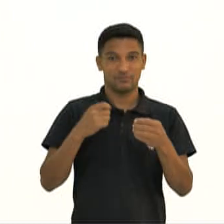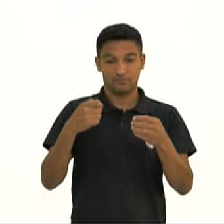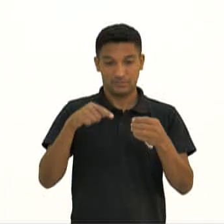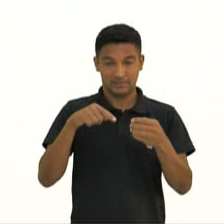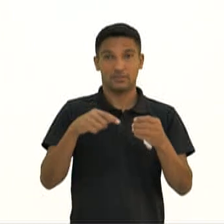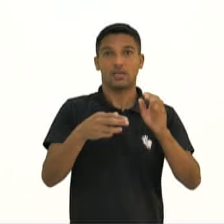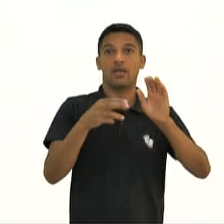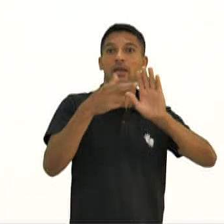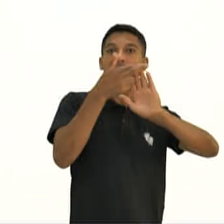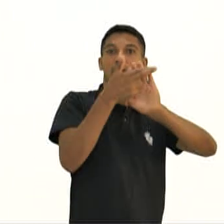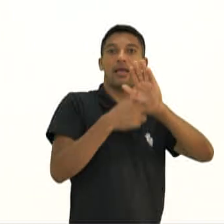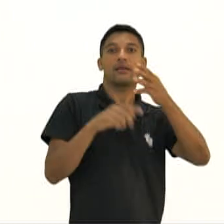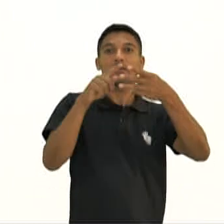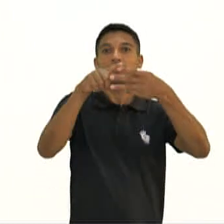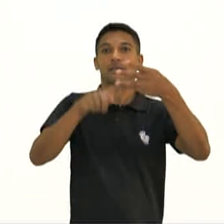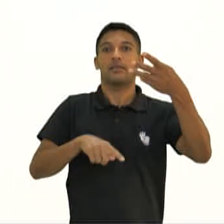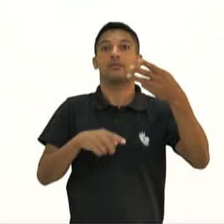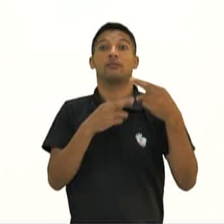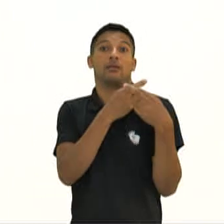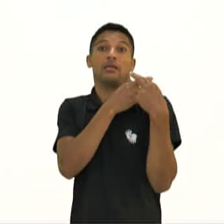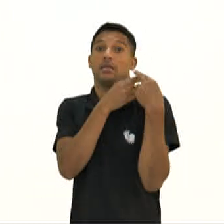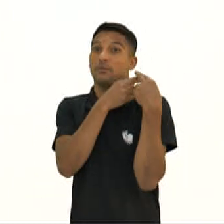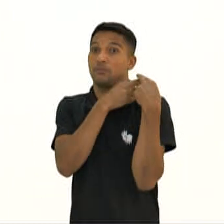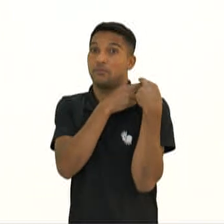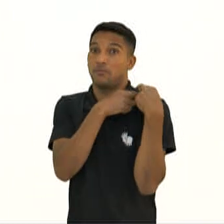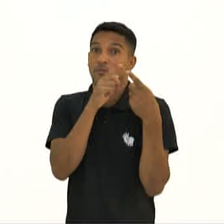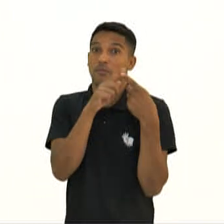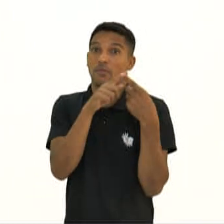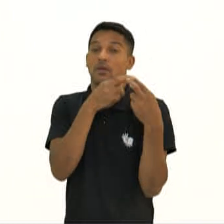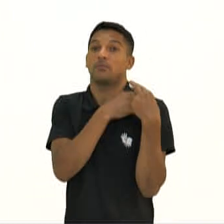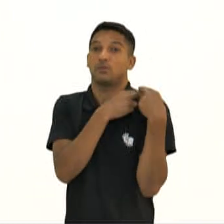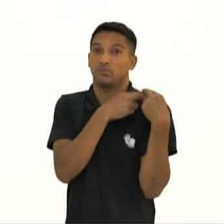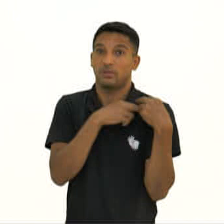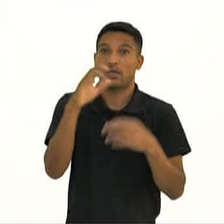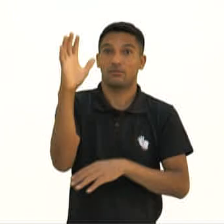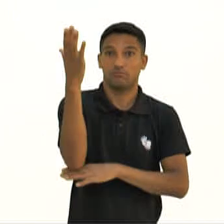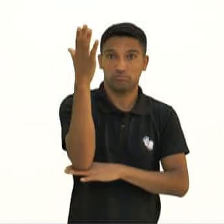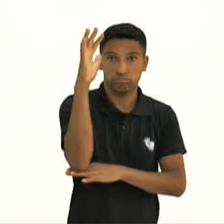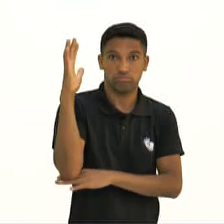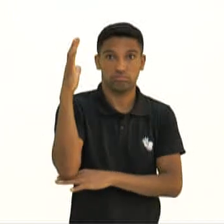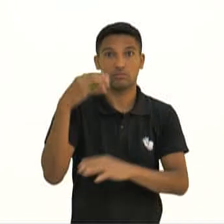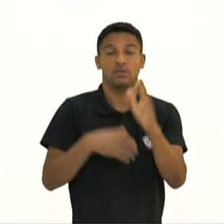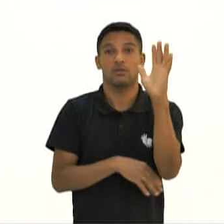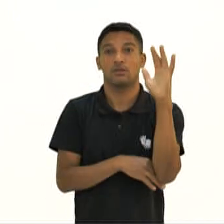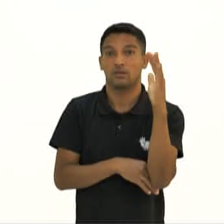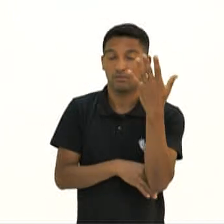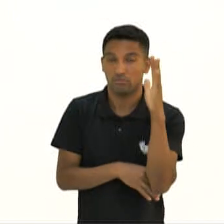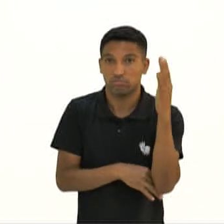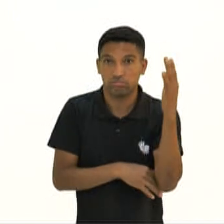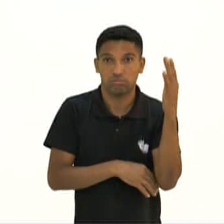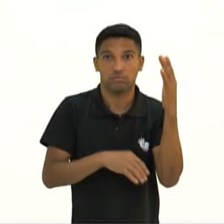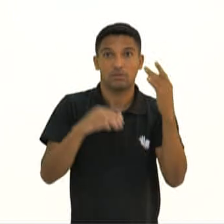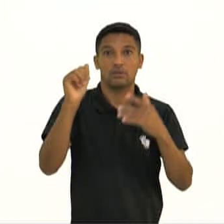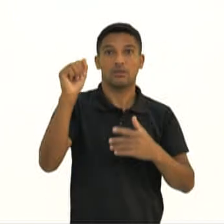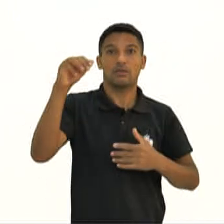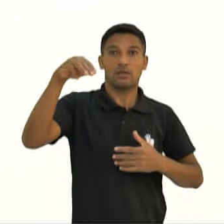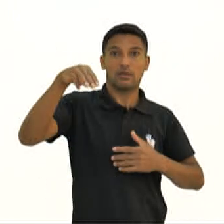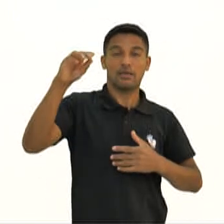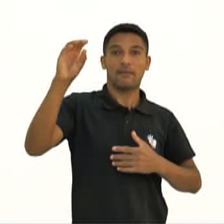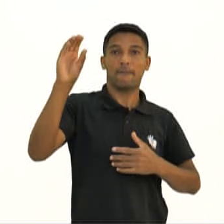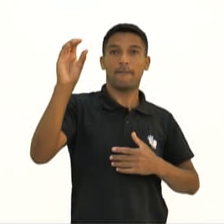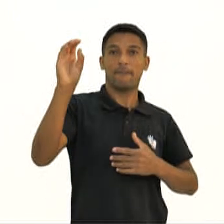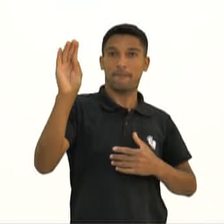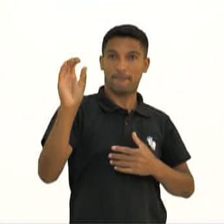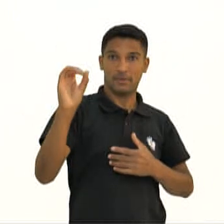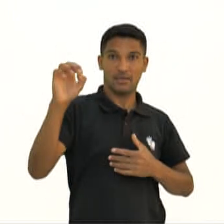pilares. Responsabilidade ambiental. Então, a troca de energia para energias sustentáveis vem acontecendo nas cidades